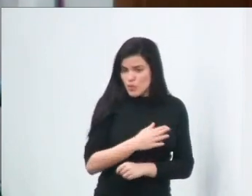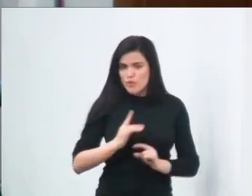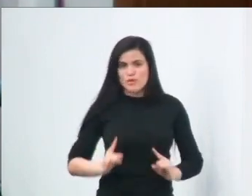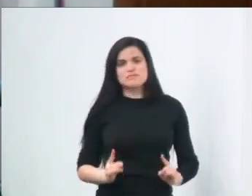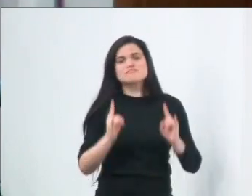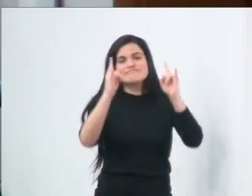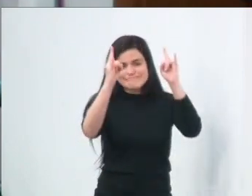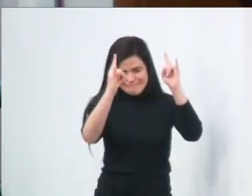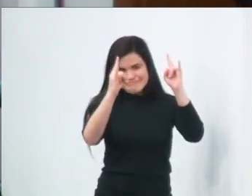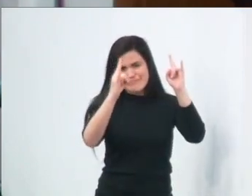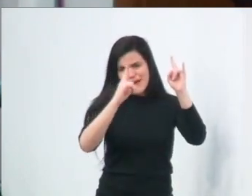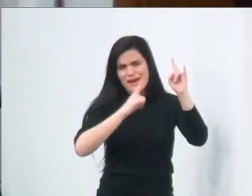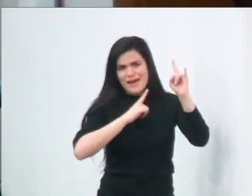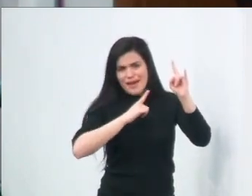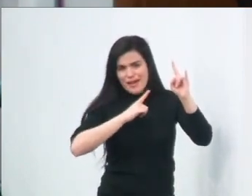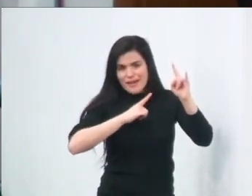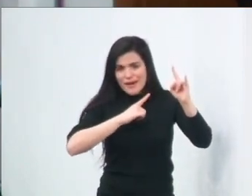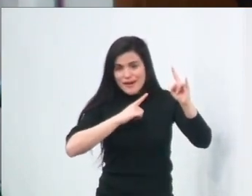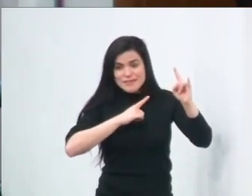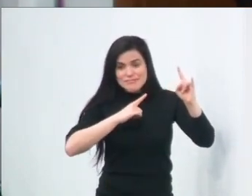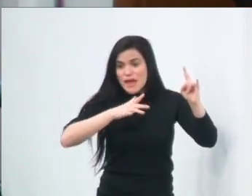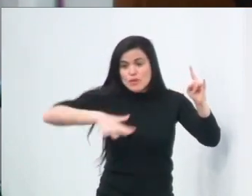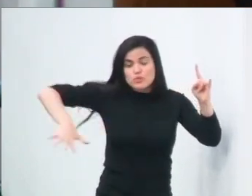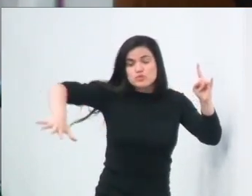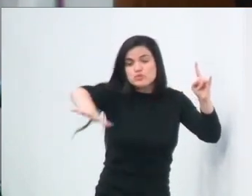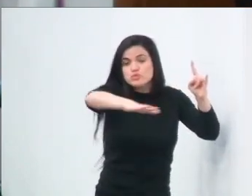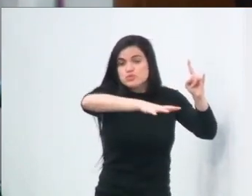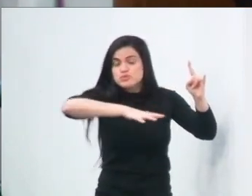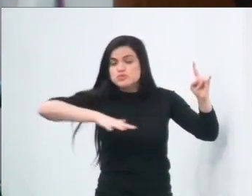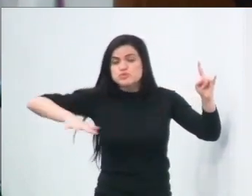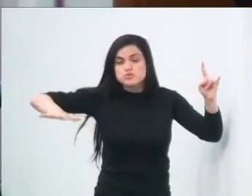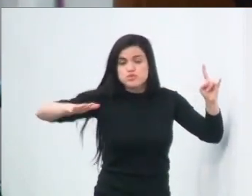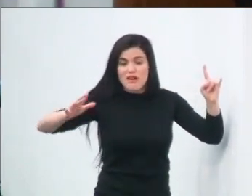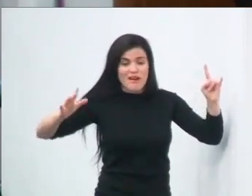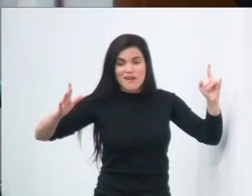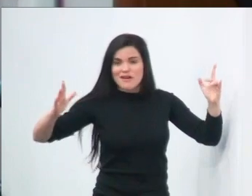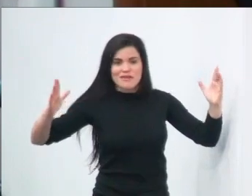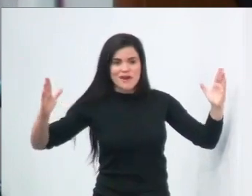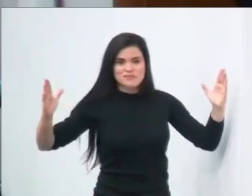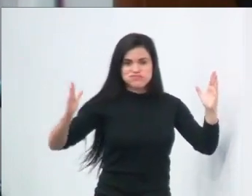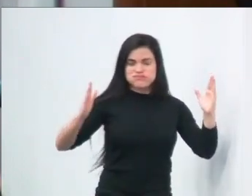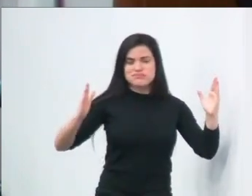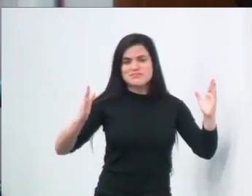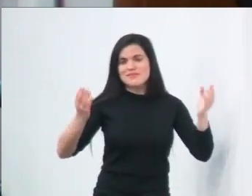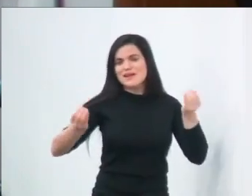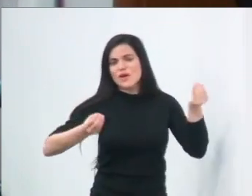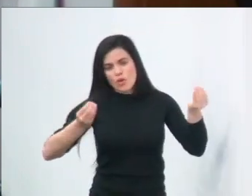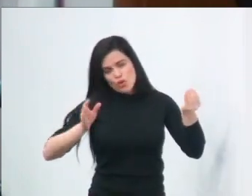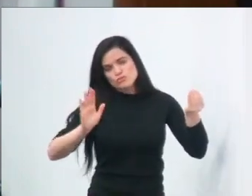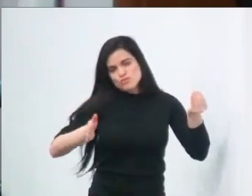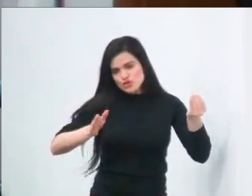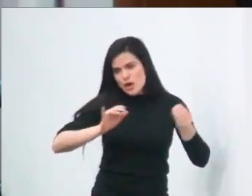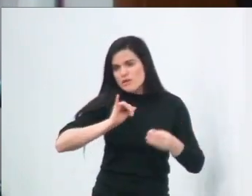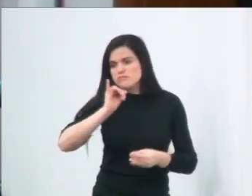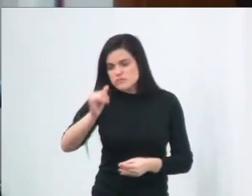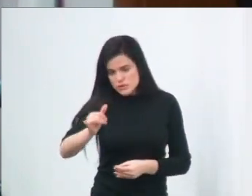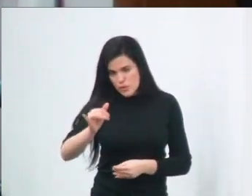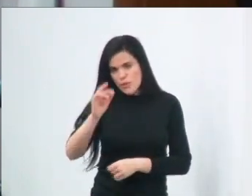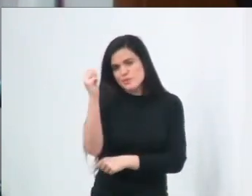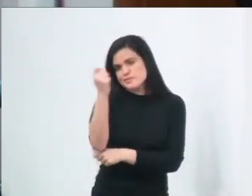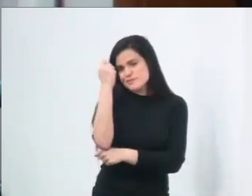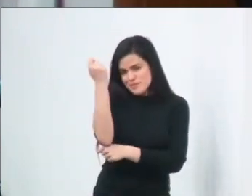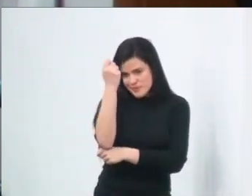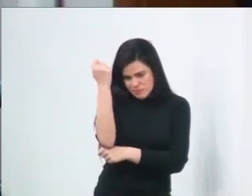tomar praticamente toda a área que foi cedida. Ela já foi passada para o Estado do Rio Grande do Sul, ou seja,